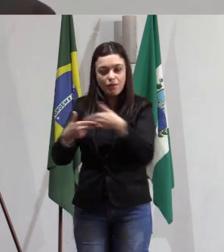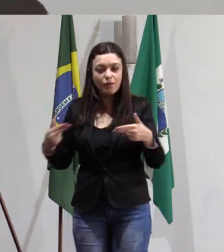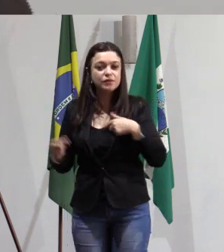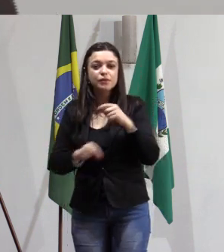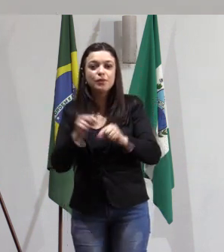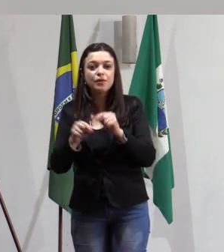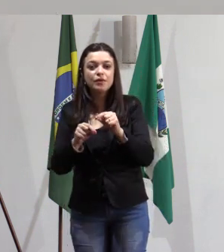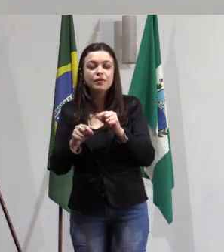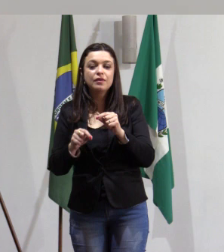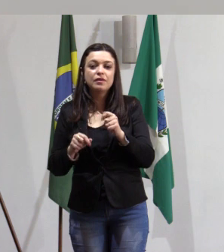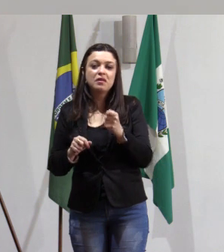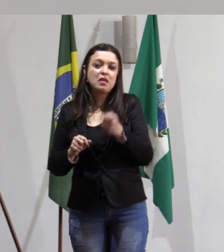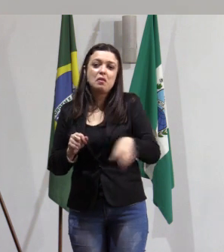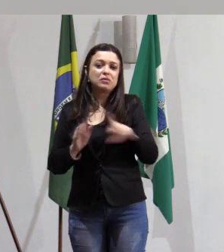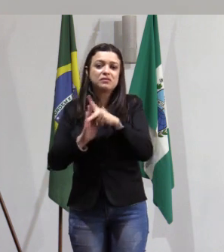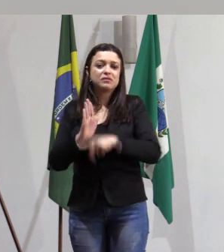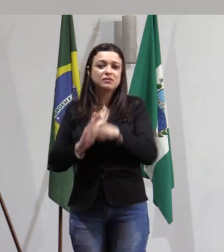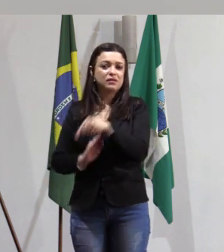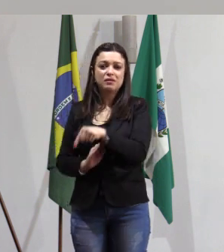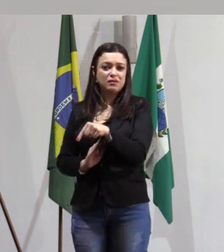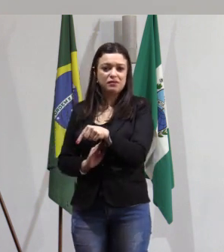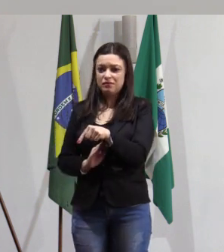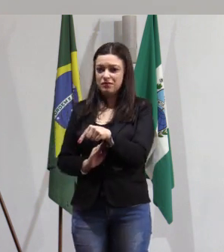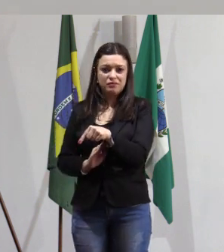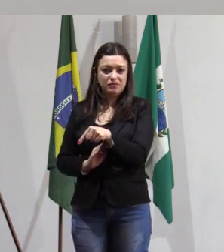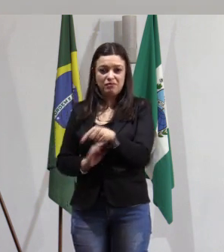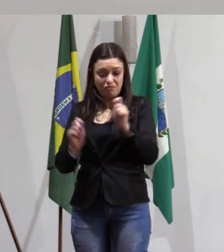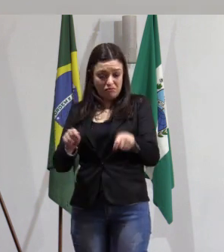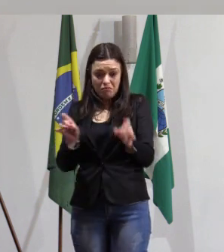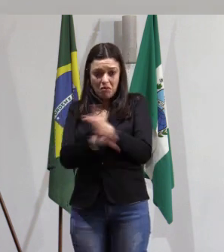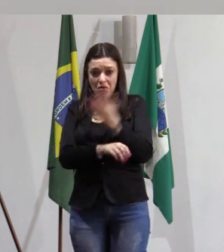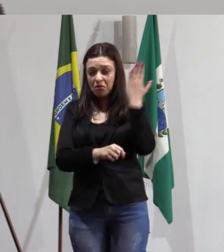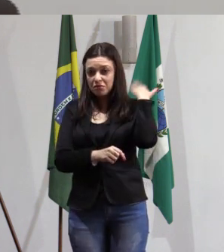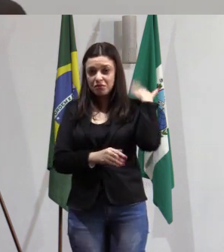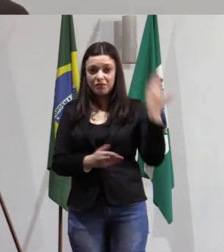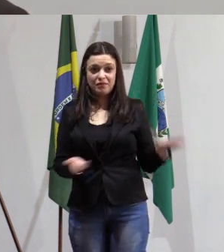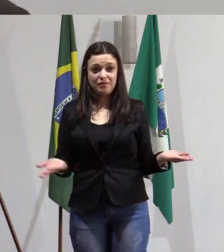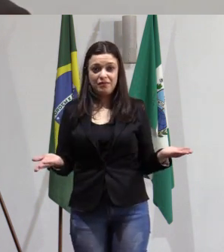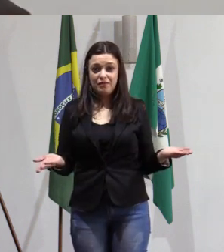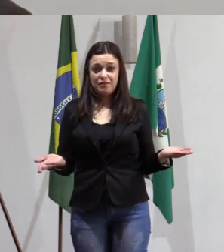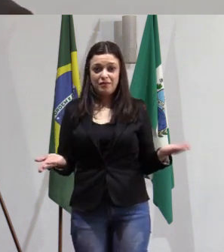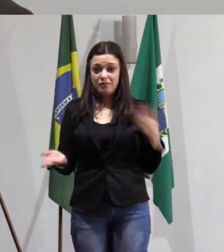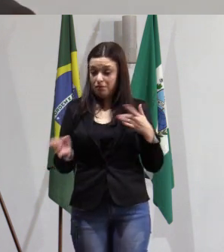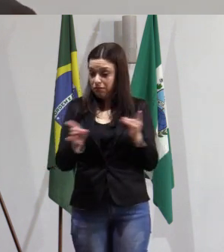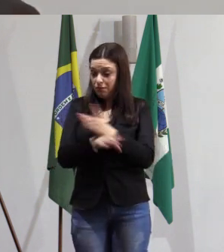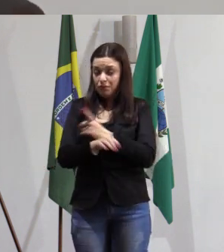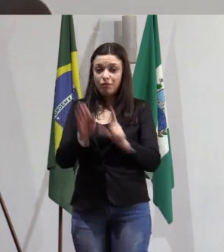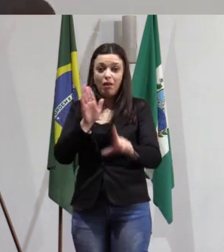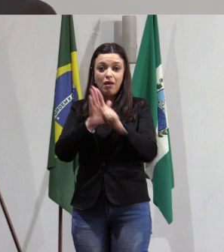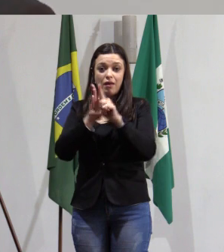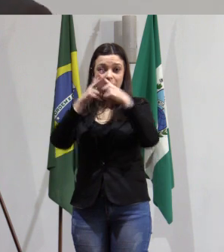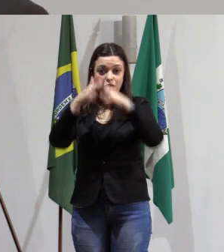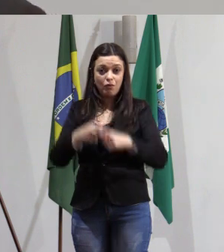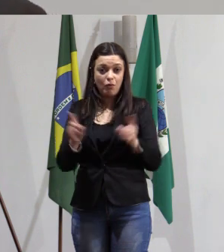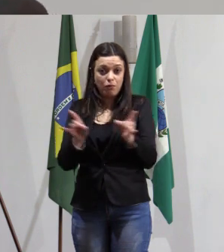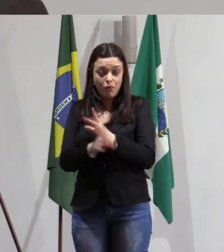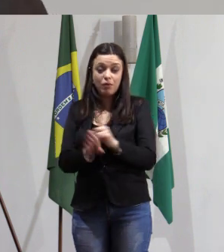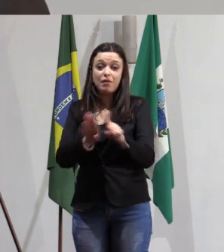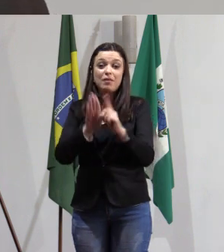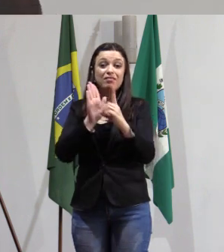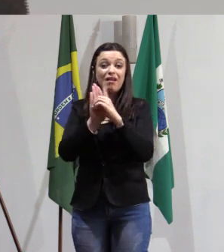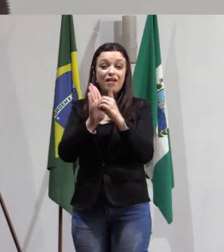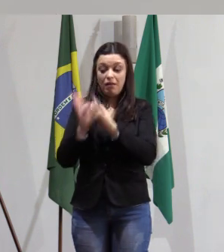não precisam desse projeto de lei necessariamente para se implementarem. Temos um marco legal vigente, temos o decreto